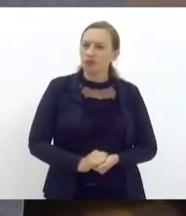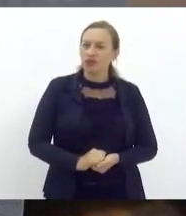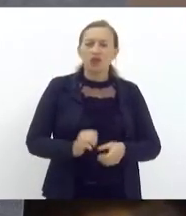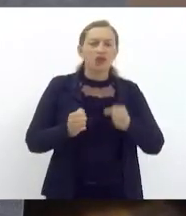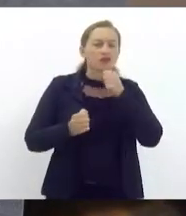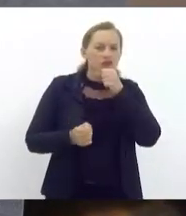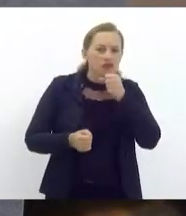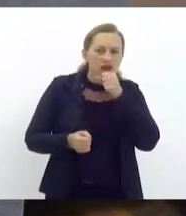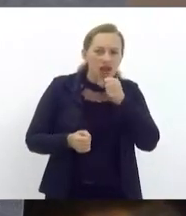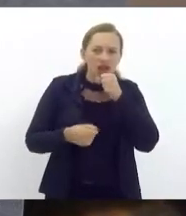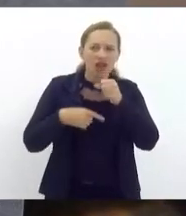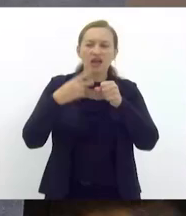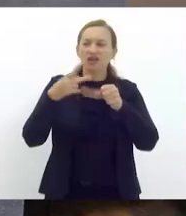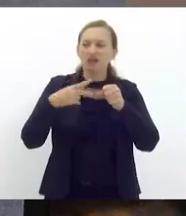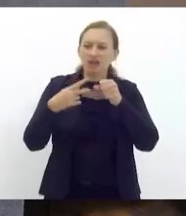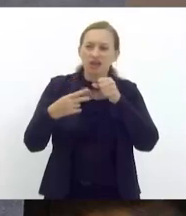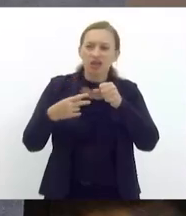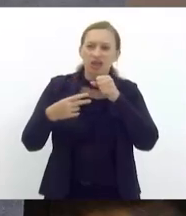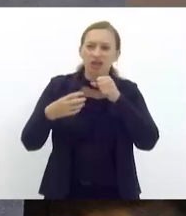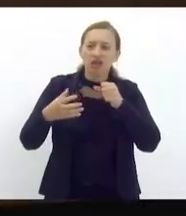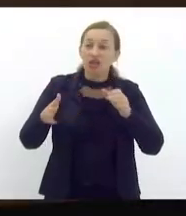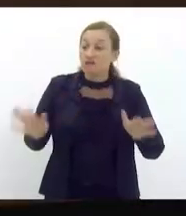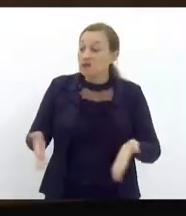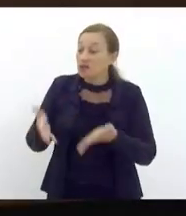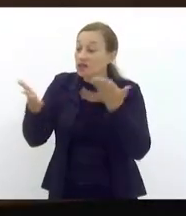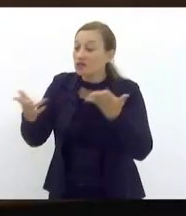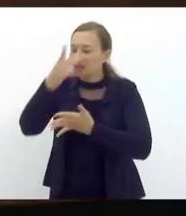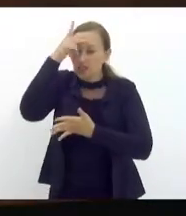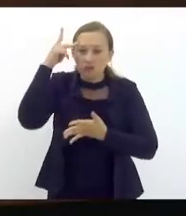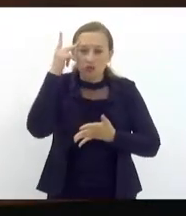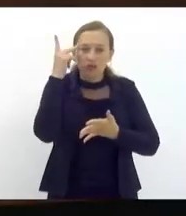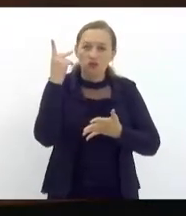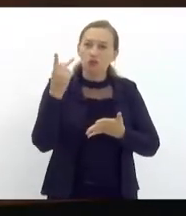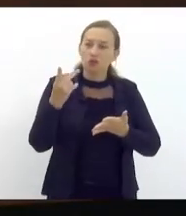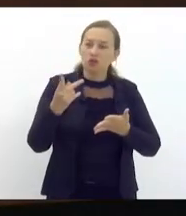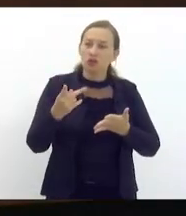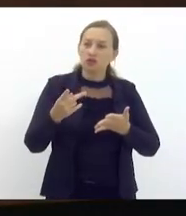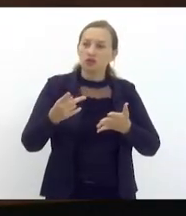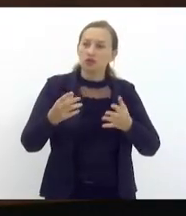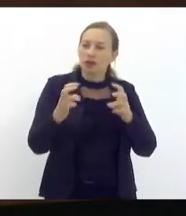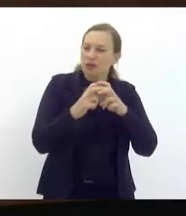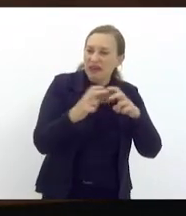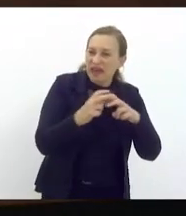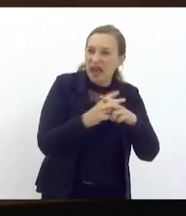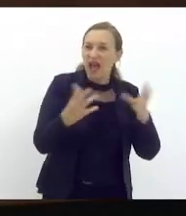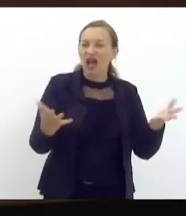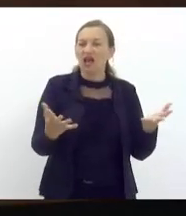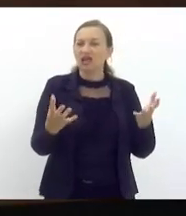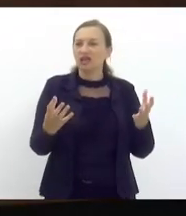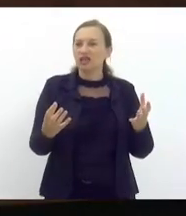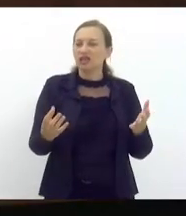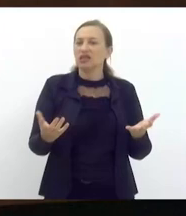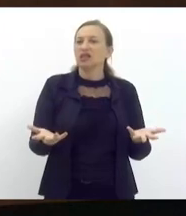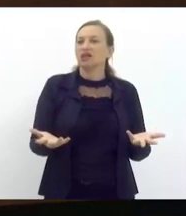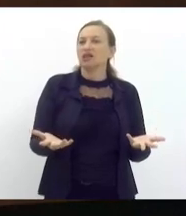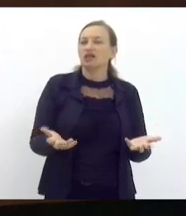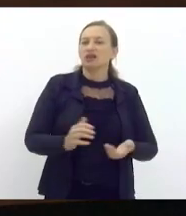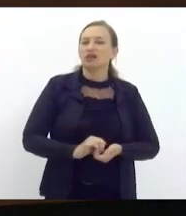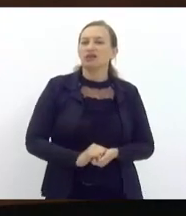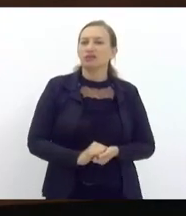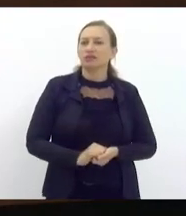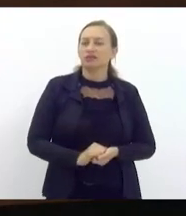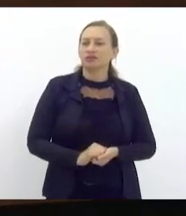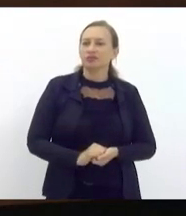microfone atiçando as pessoas e convocando e e criando Essa animosidade